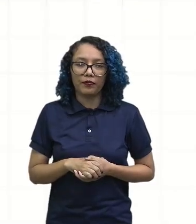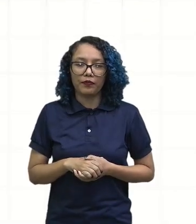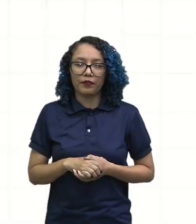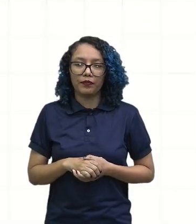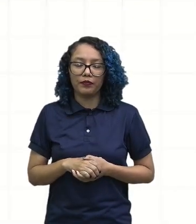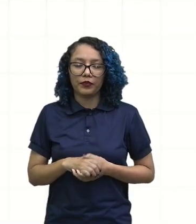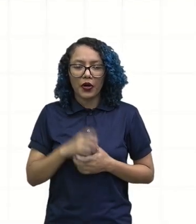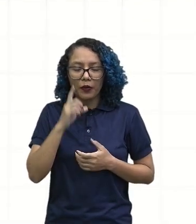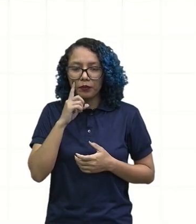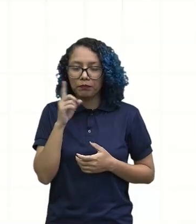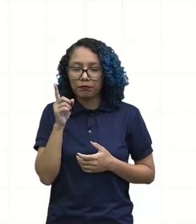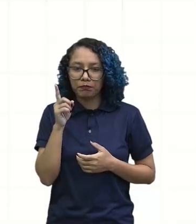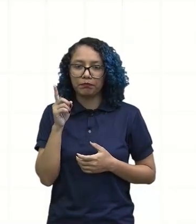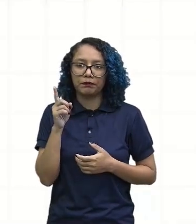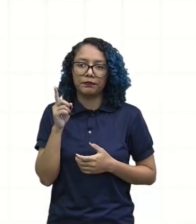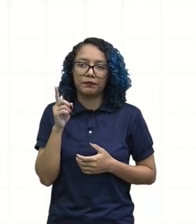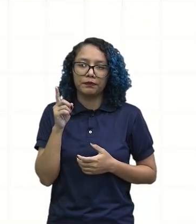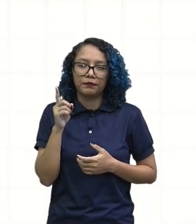só.